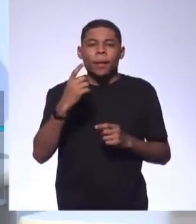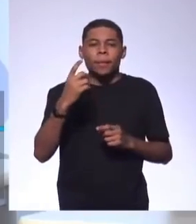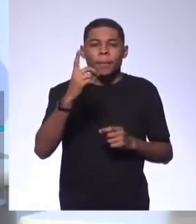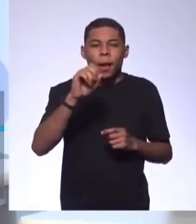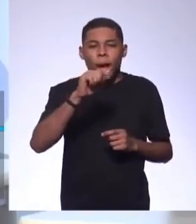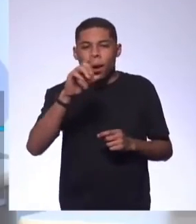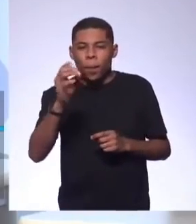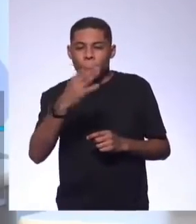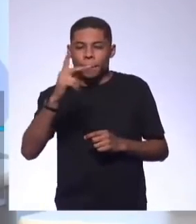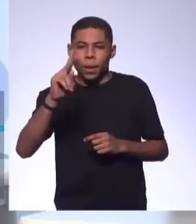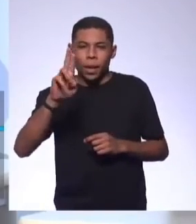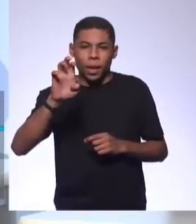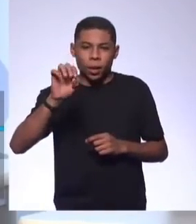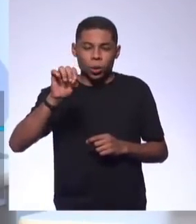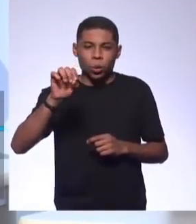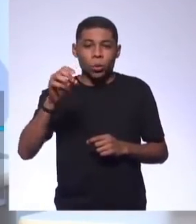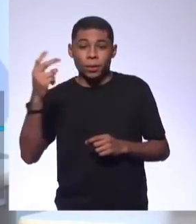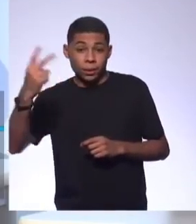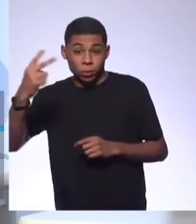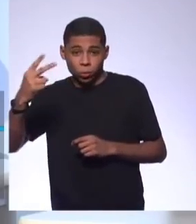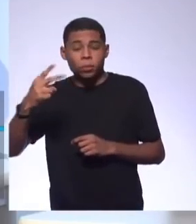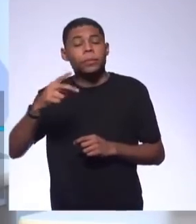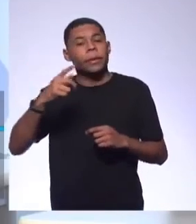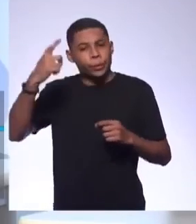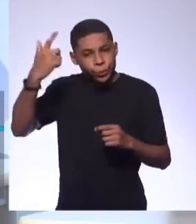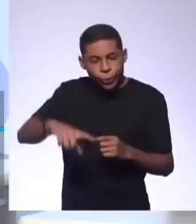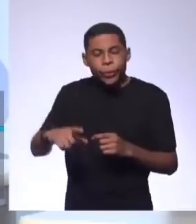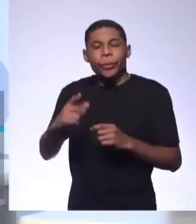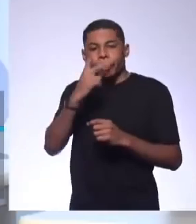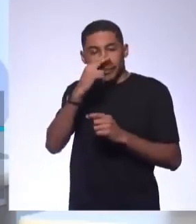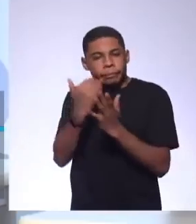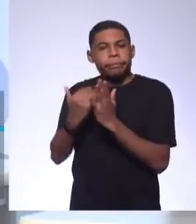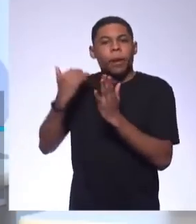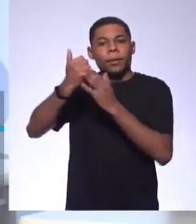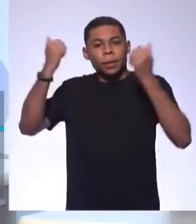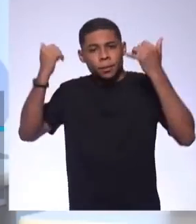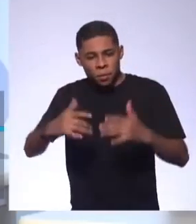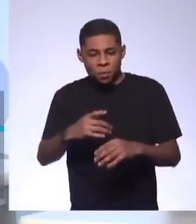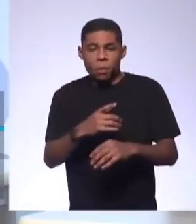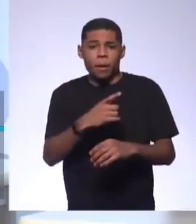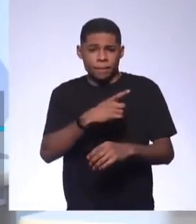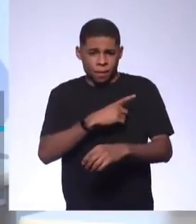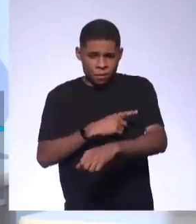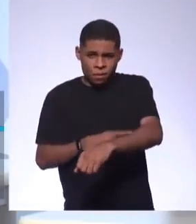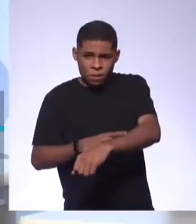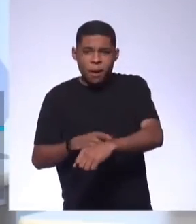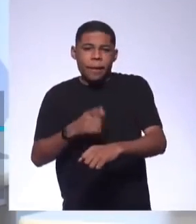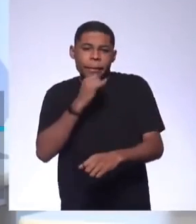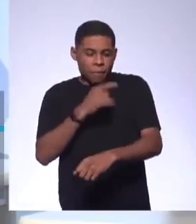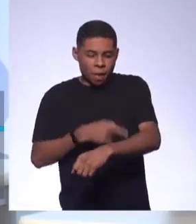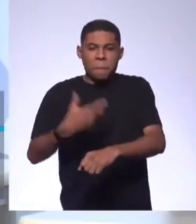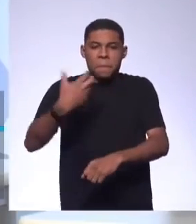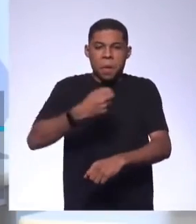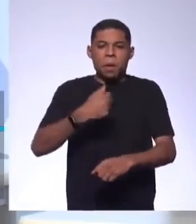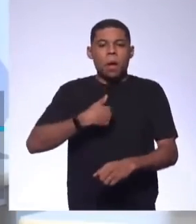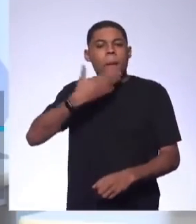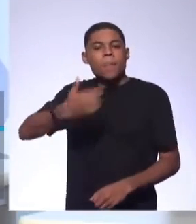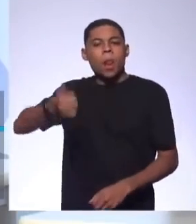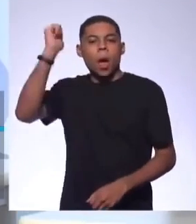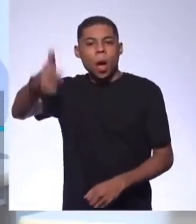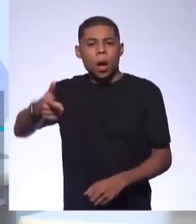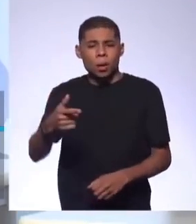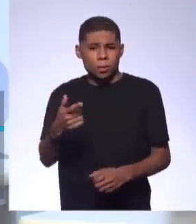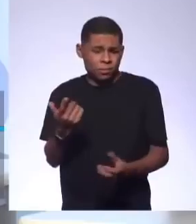muito tempo, reforçando essa questão, né, da superioridade do branco, né, e dizendo que um dos